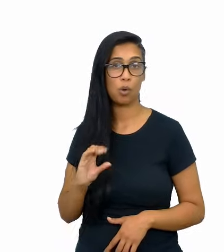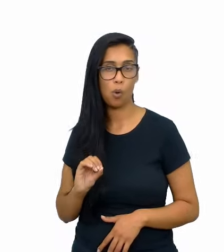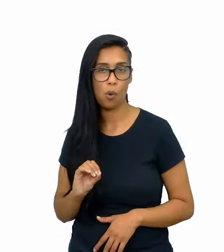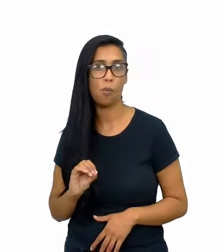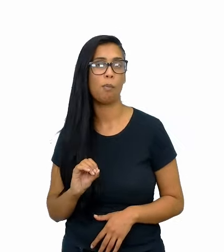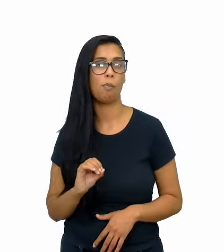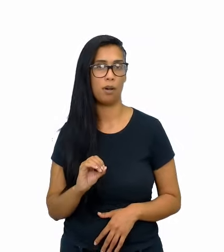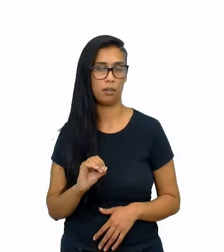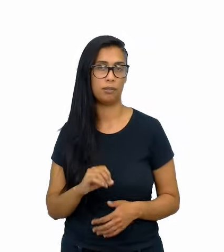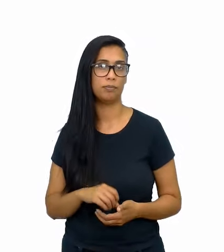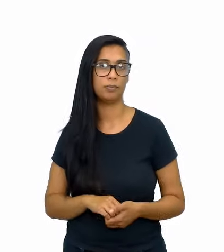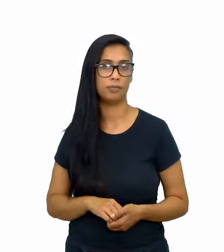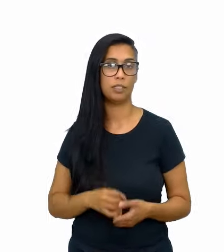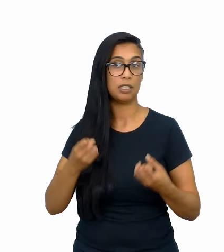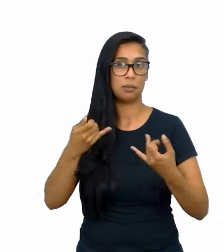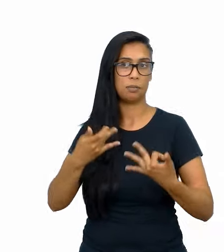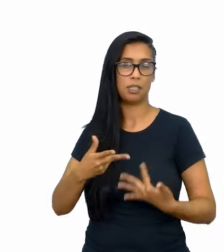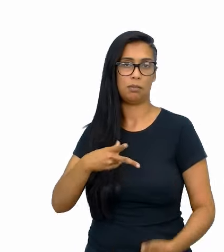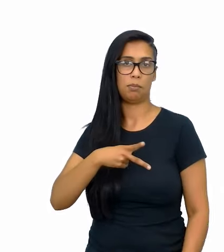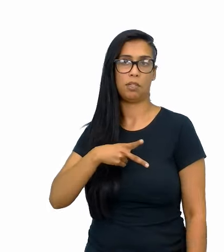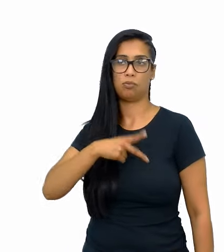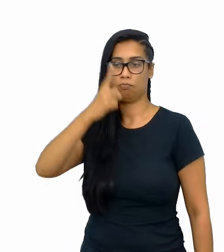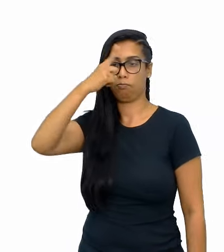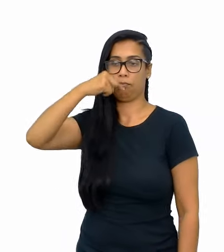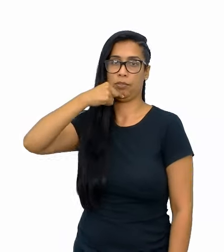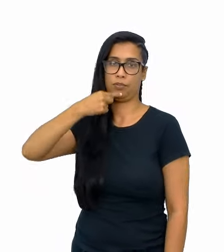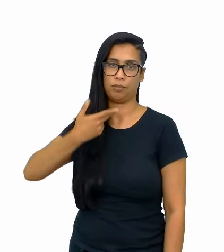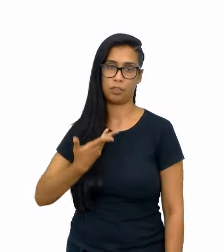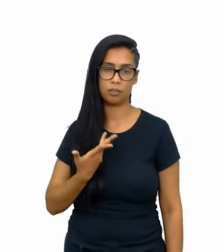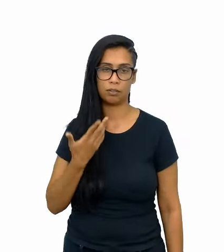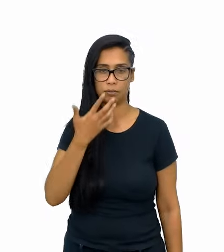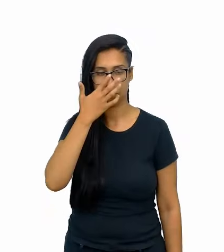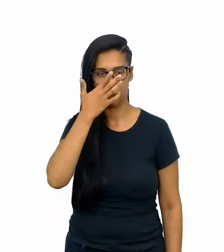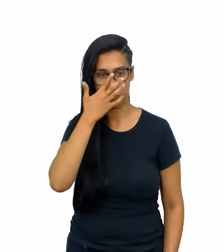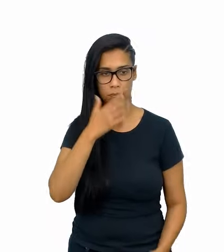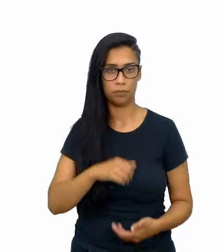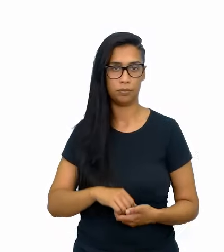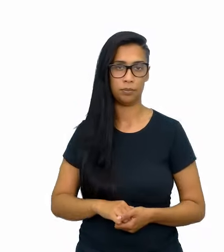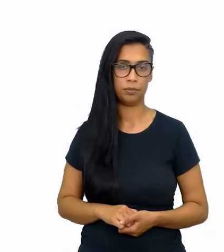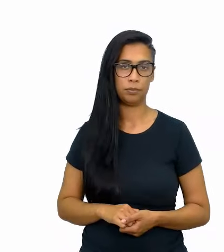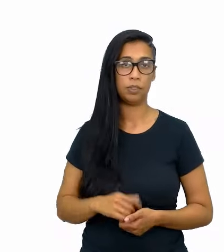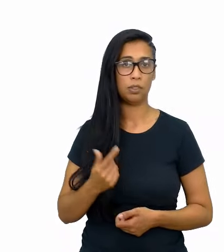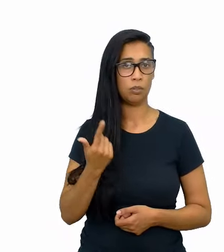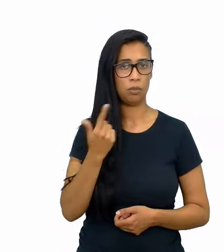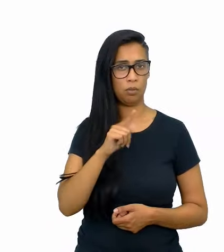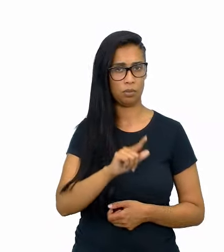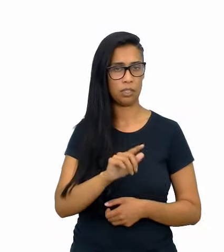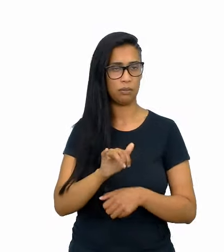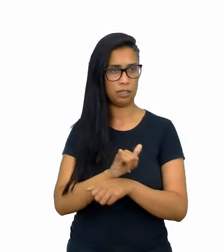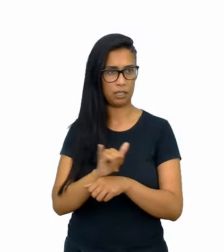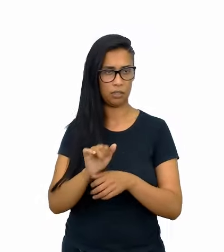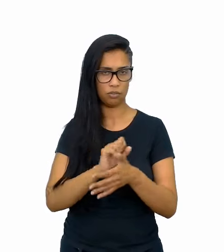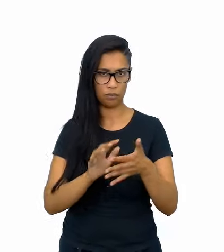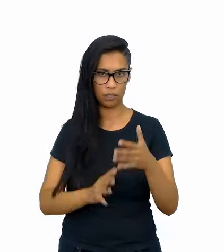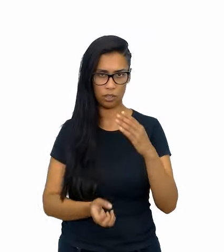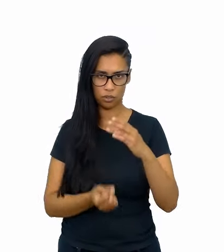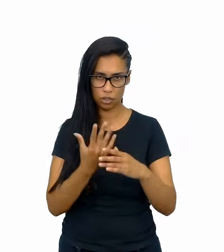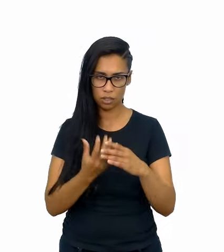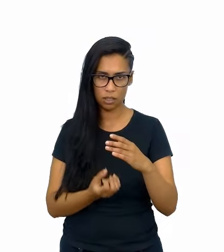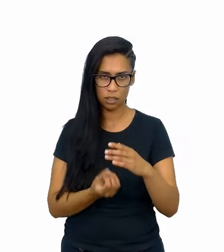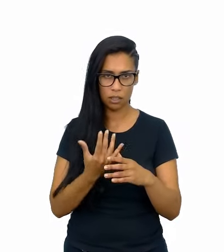tudo isso com os estudantes. E nesse momento, o cartaz construído a partir da aula 2 pode ser